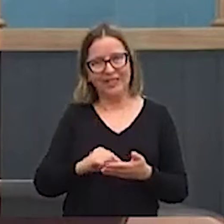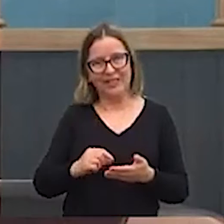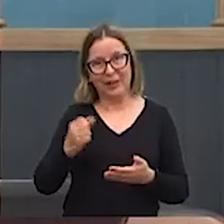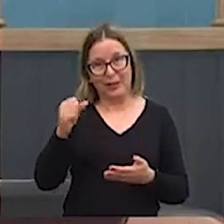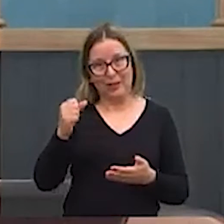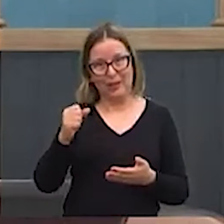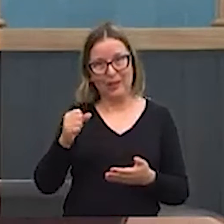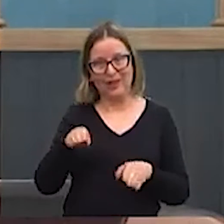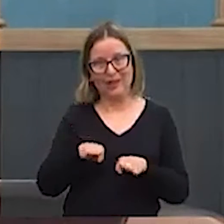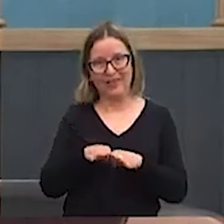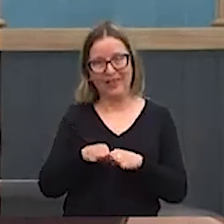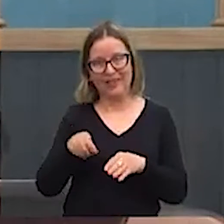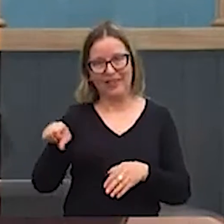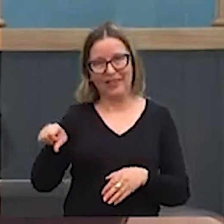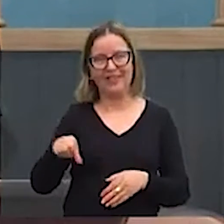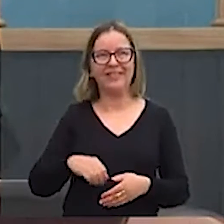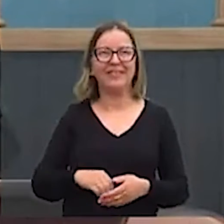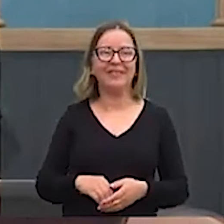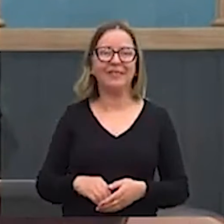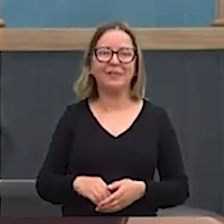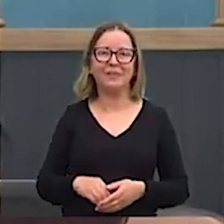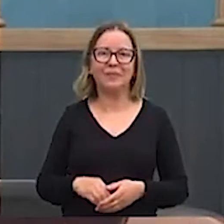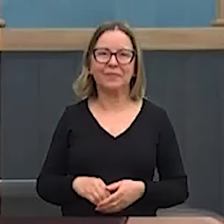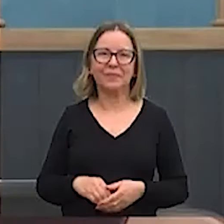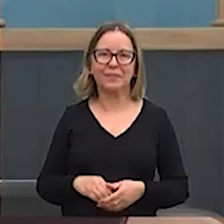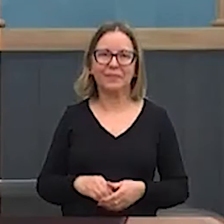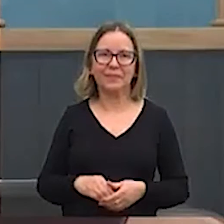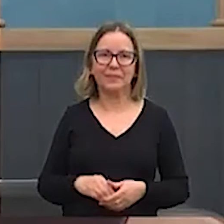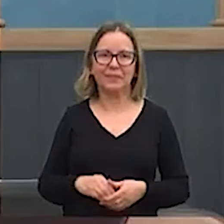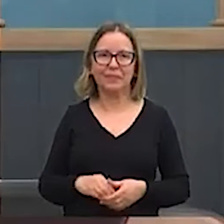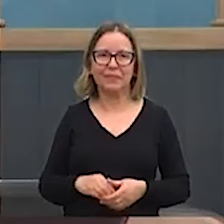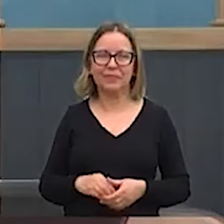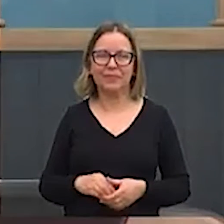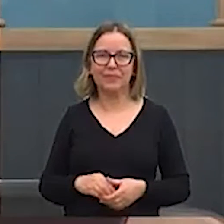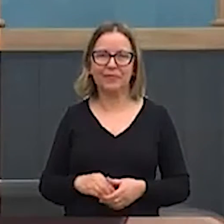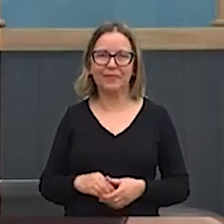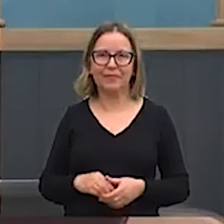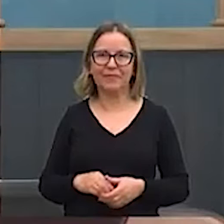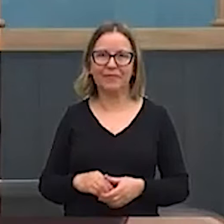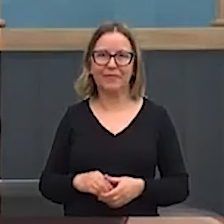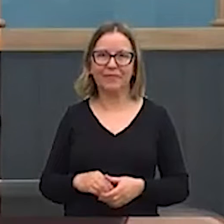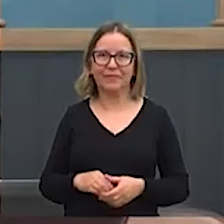9. João 16, 8 e 9.